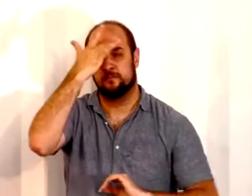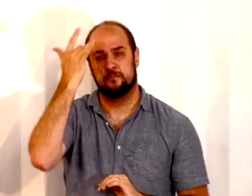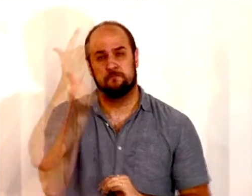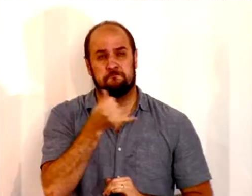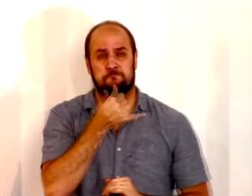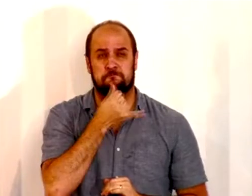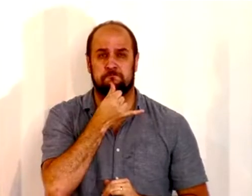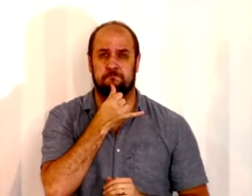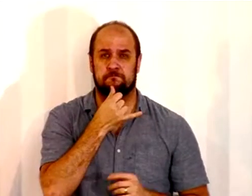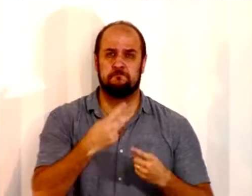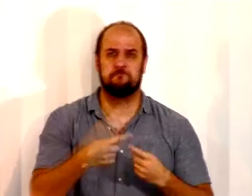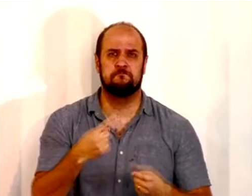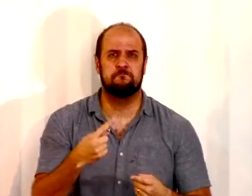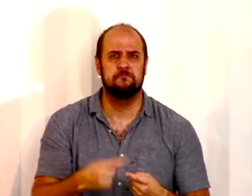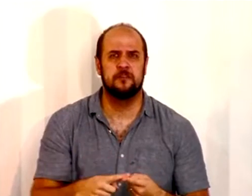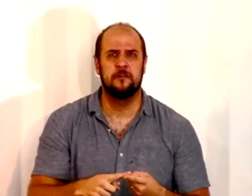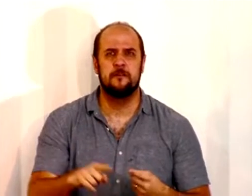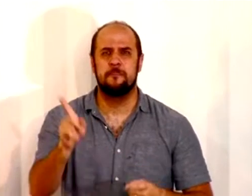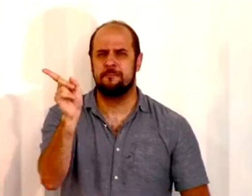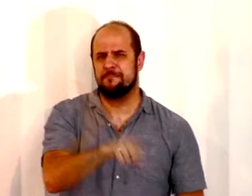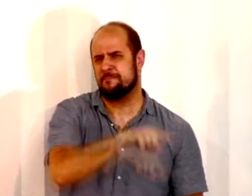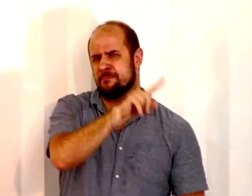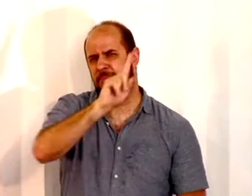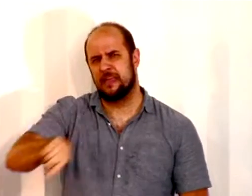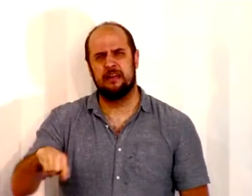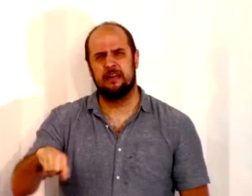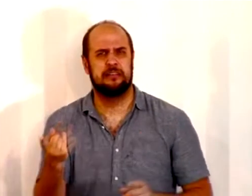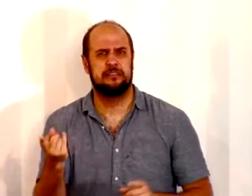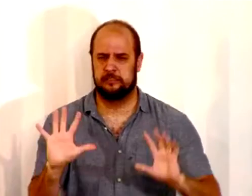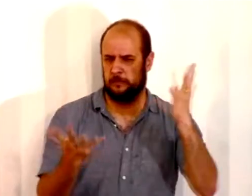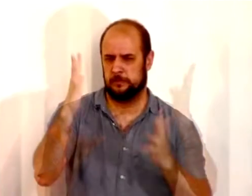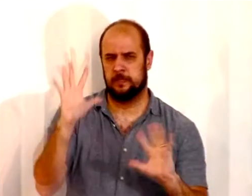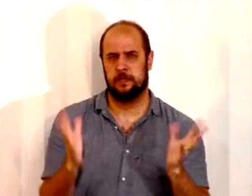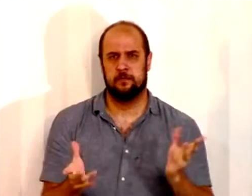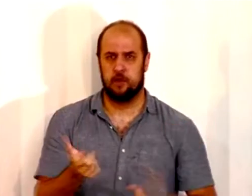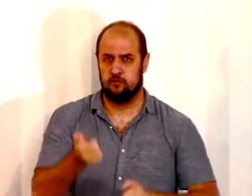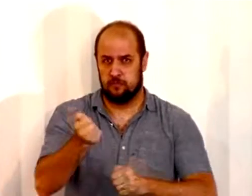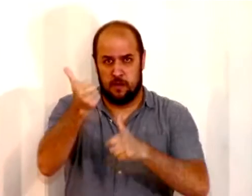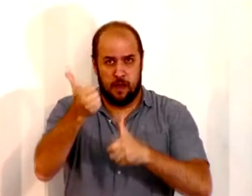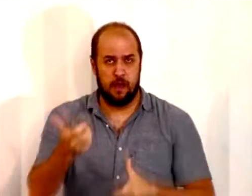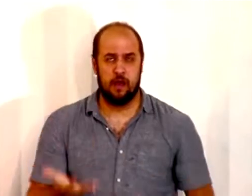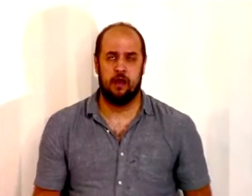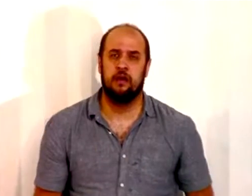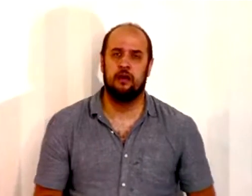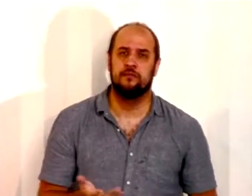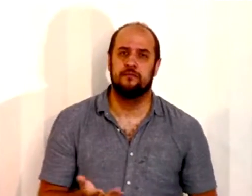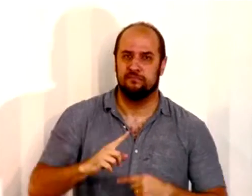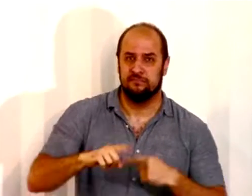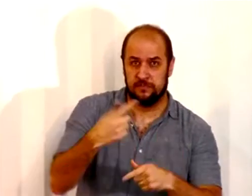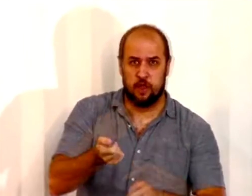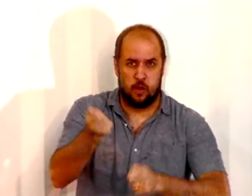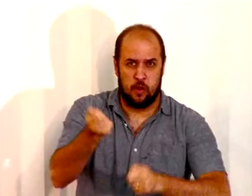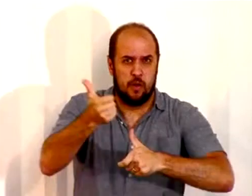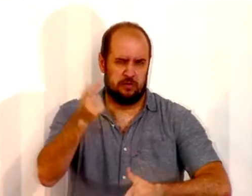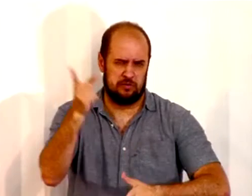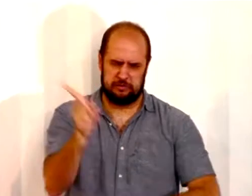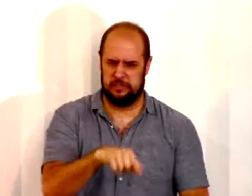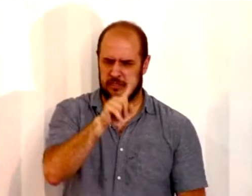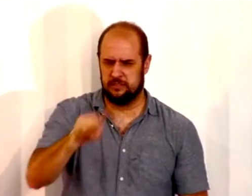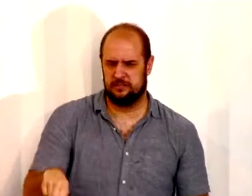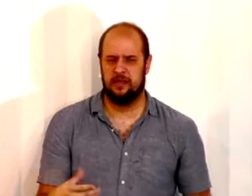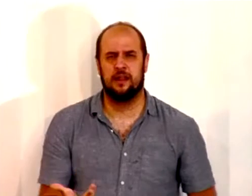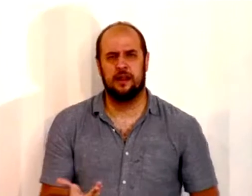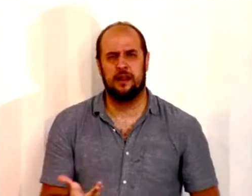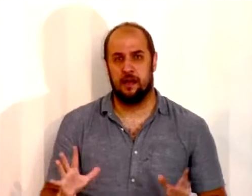aí por conta do cancelamento de alguns eventos, de algumas comemorações de final de ano, a passagem do ano novo e talvez possivelmente